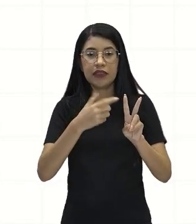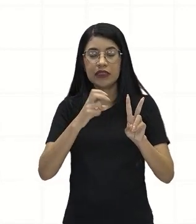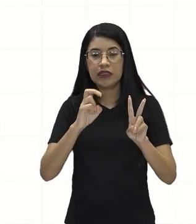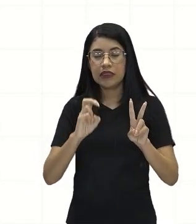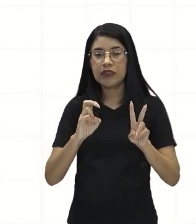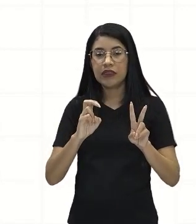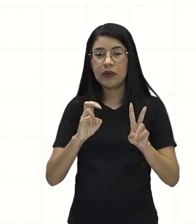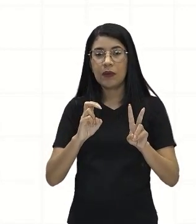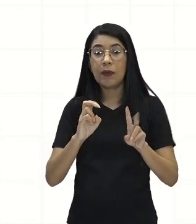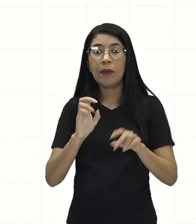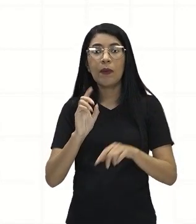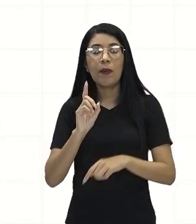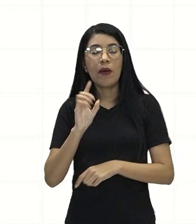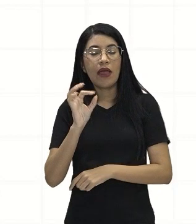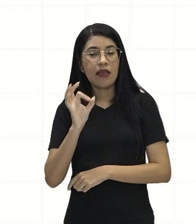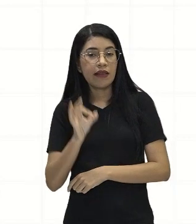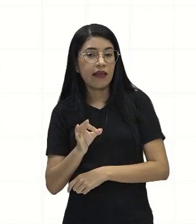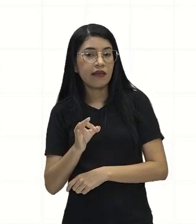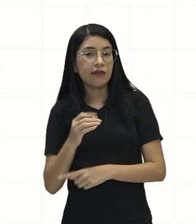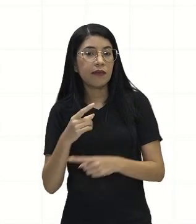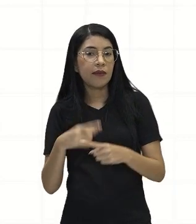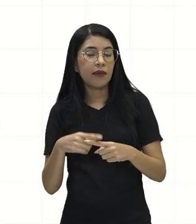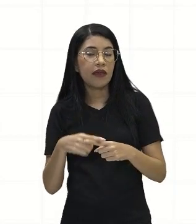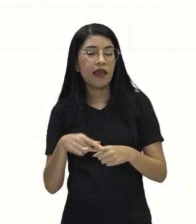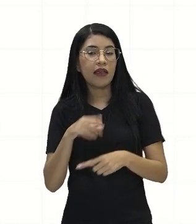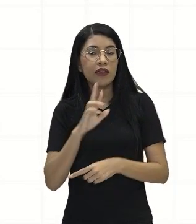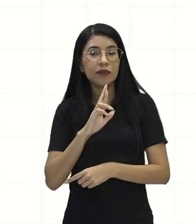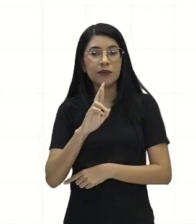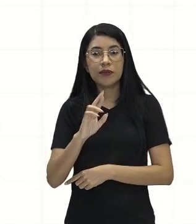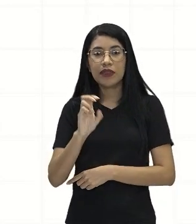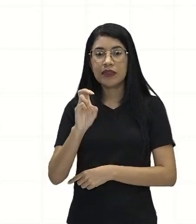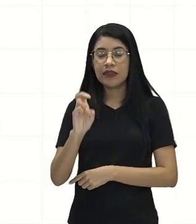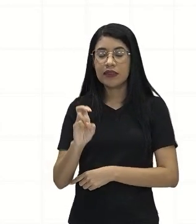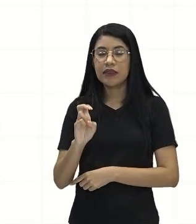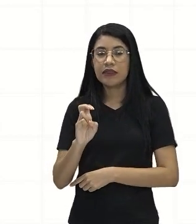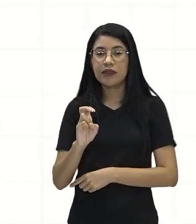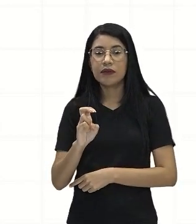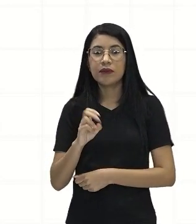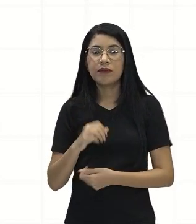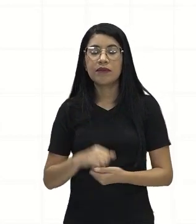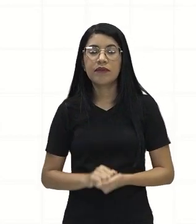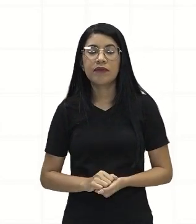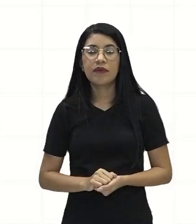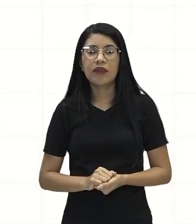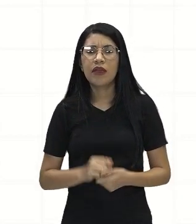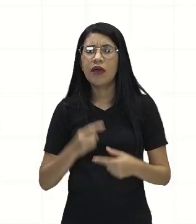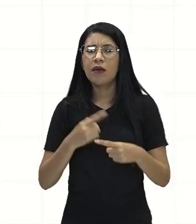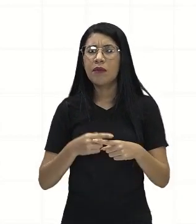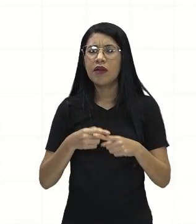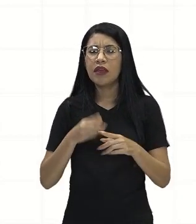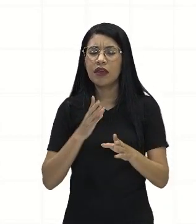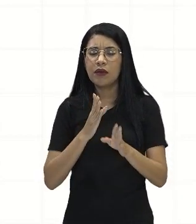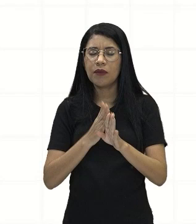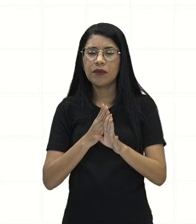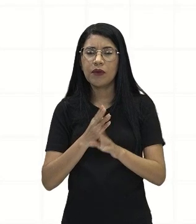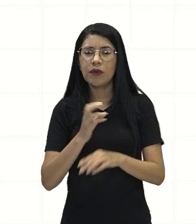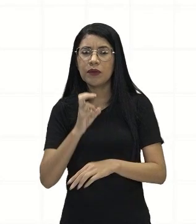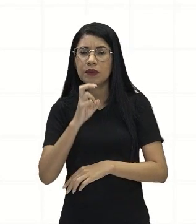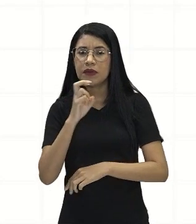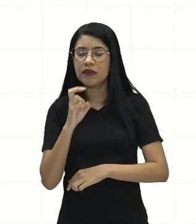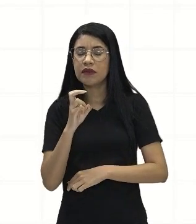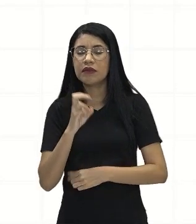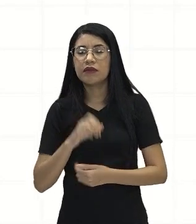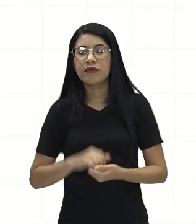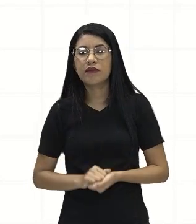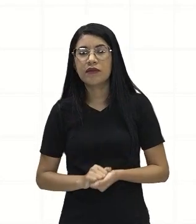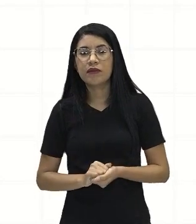é exata, porque o resultado é 5, que é aquele processo. Por que que deu 5? Olha aqui embaixo. Quando nós olhamos, qual é